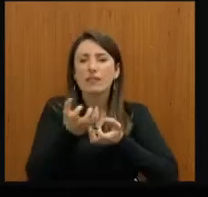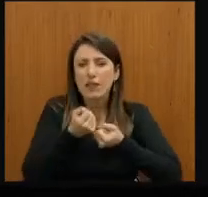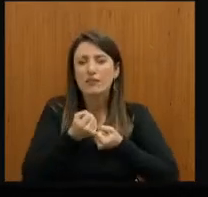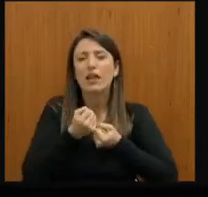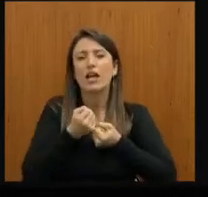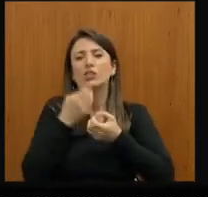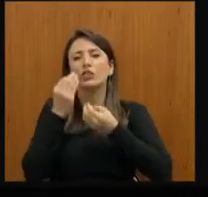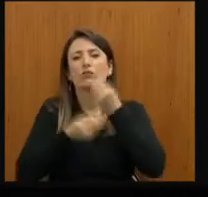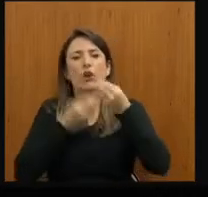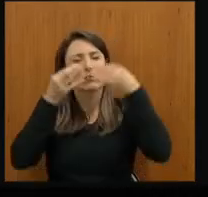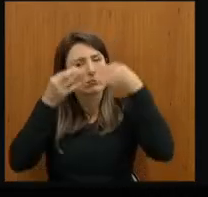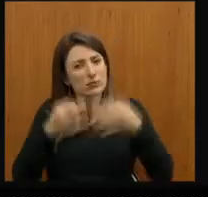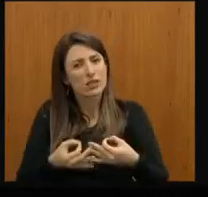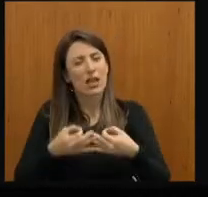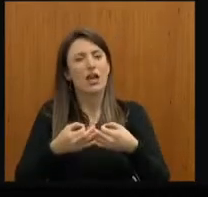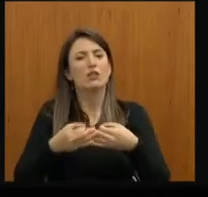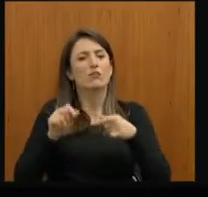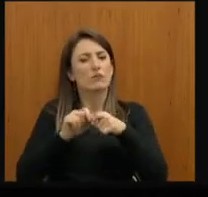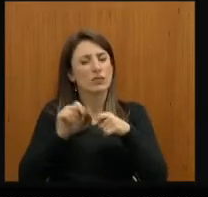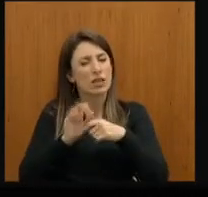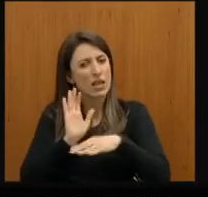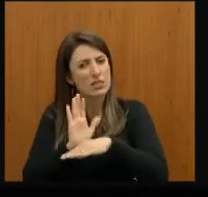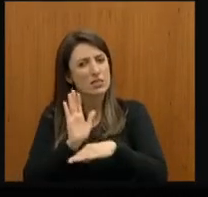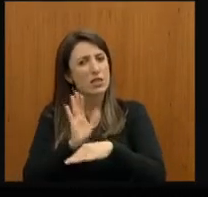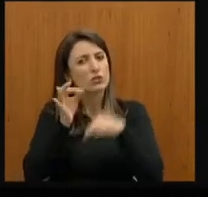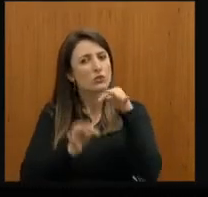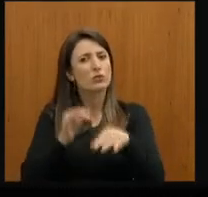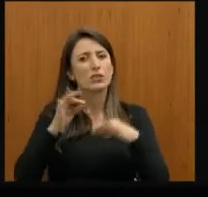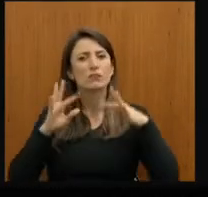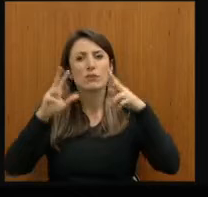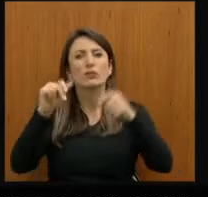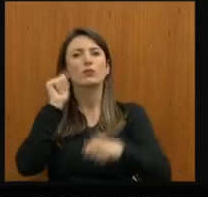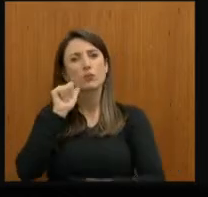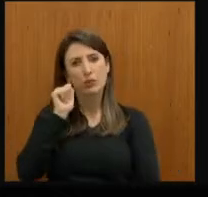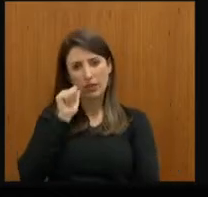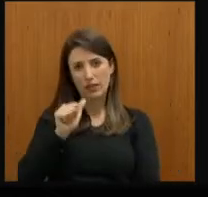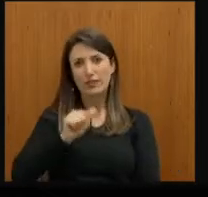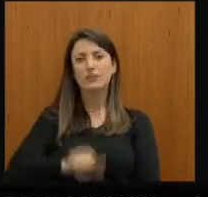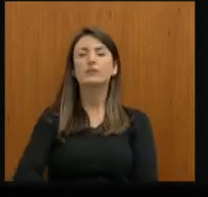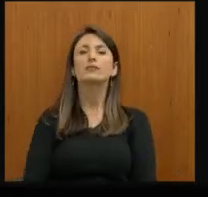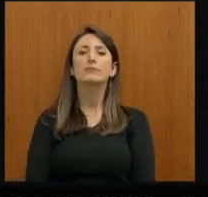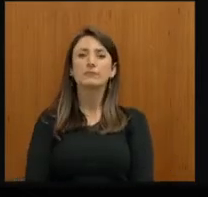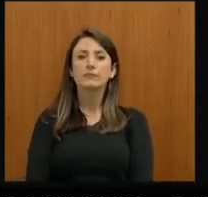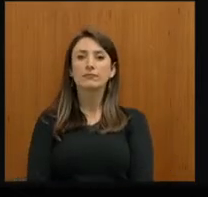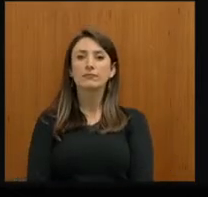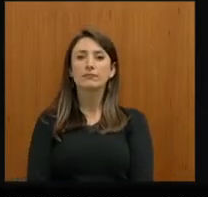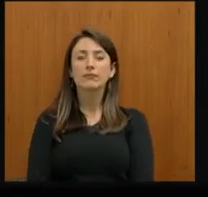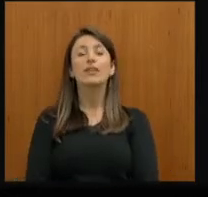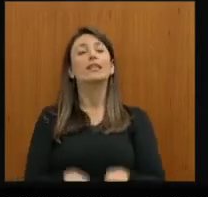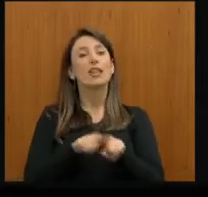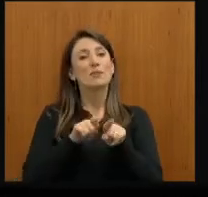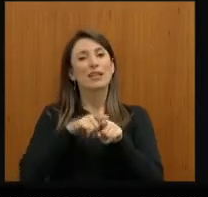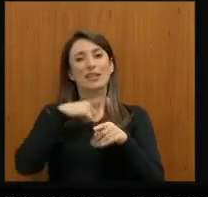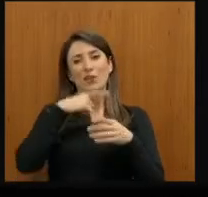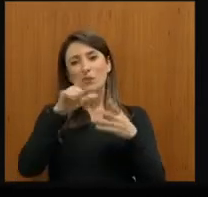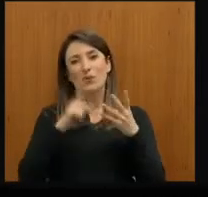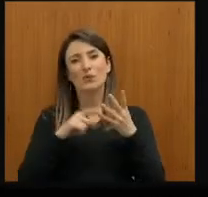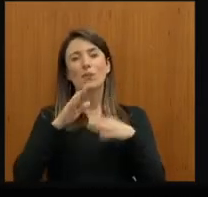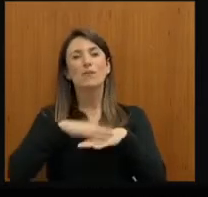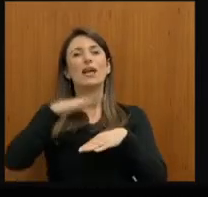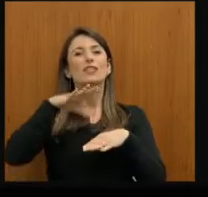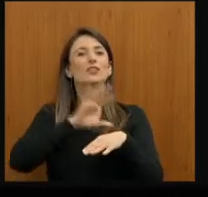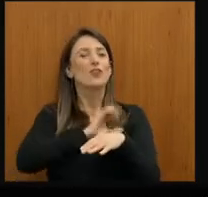a assistência jurídica essa mulher né tem também a tua falta mais gosto de falar